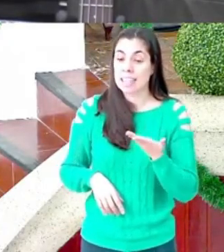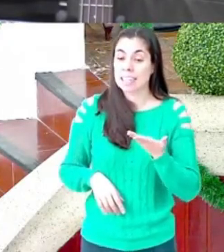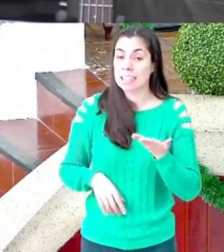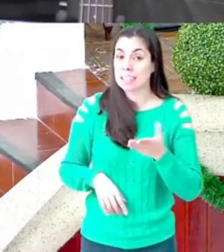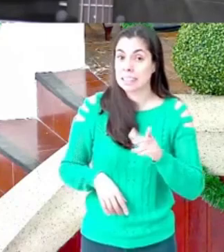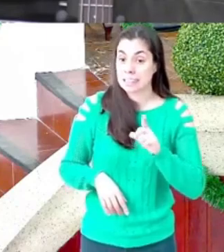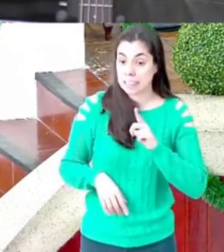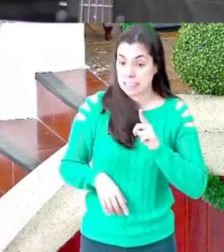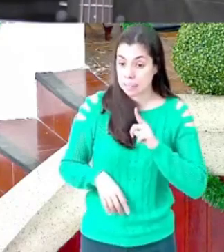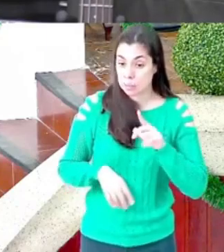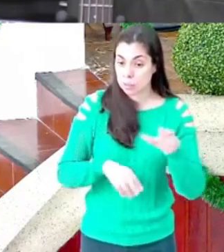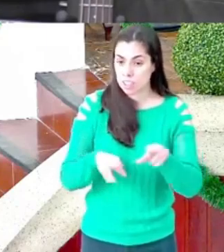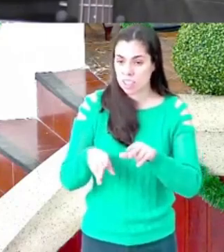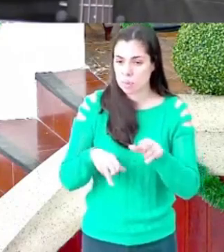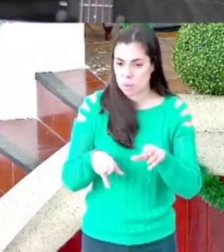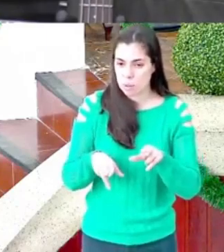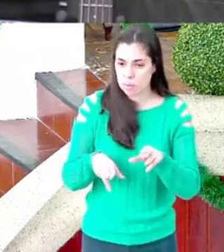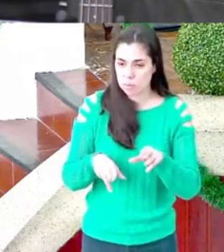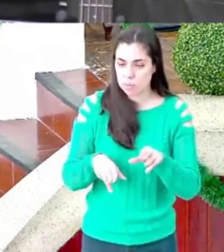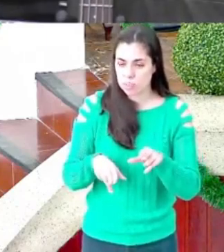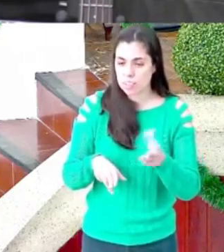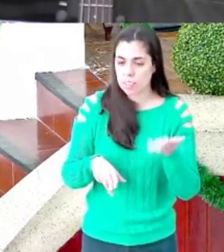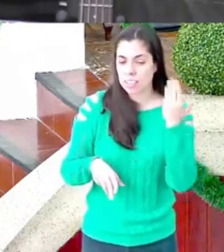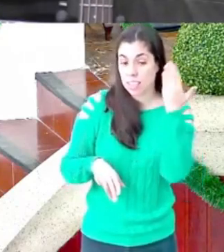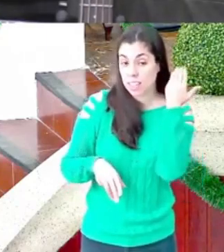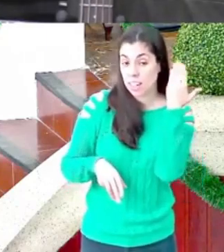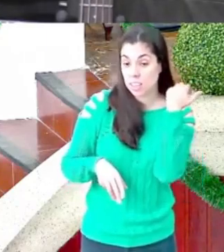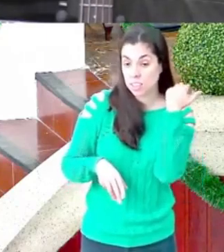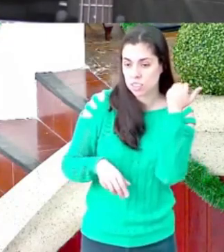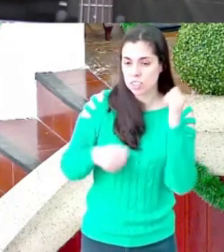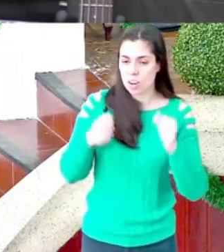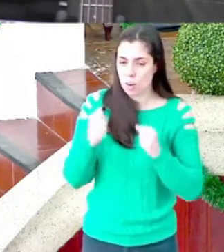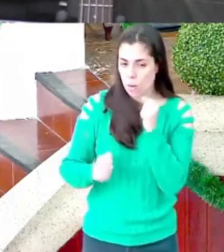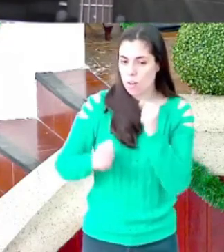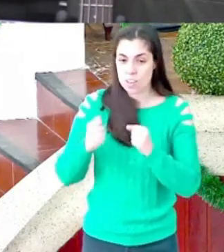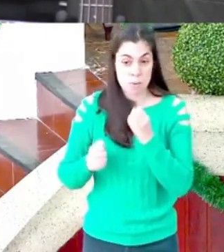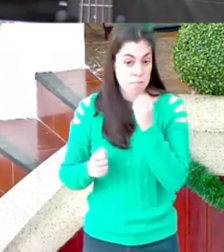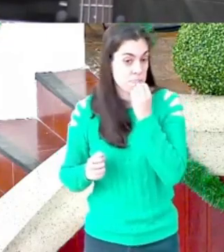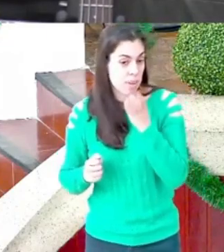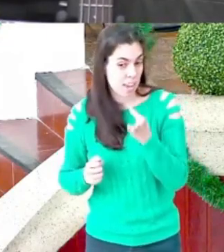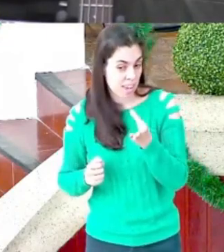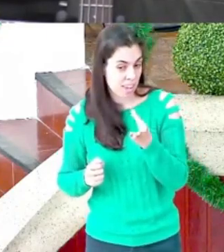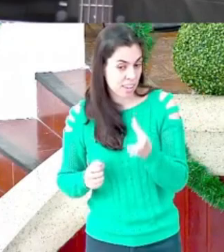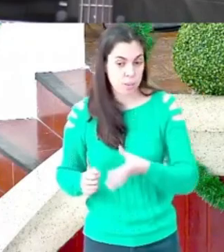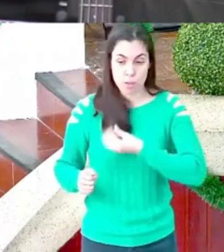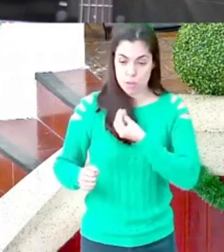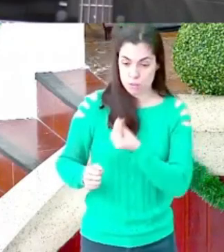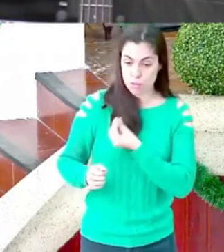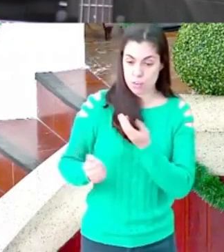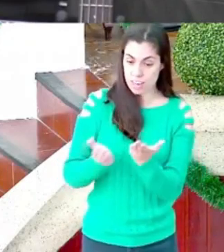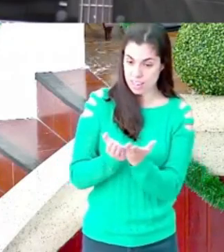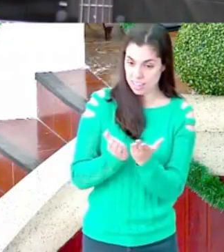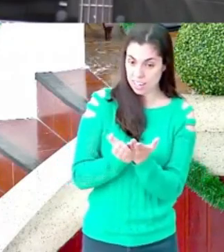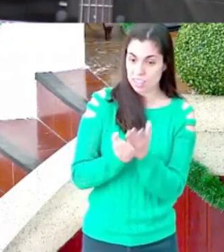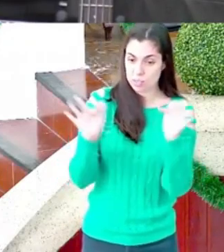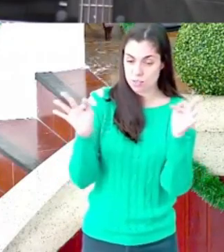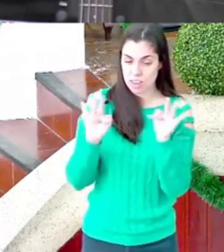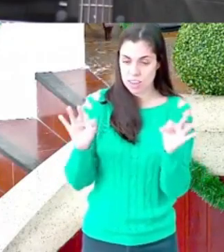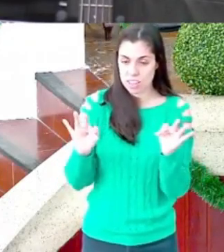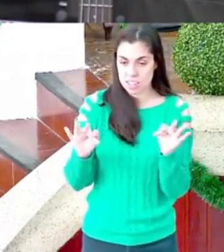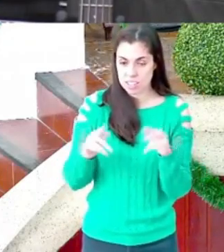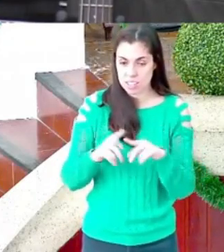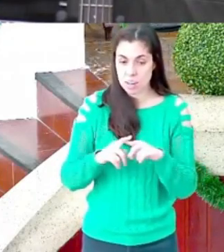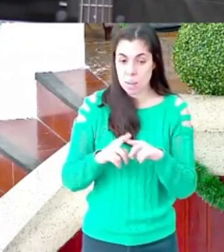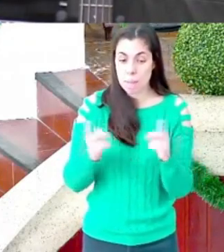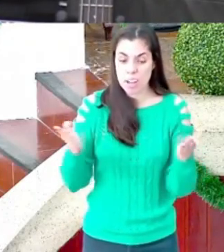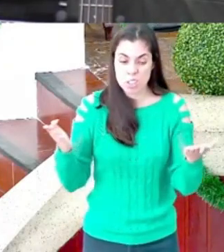Outros seguem, mas sem vigor, vivendo estão.